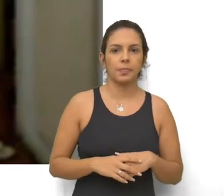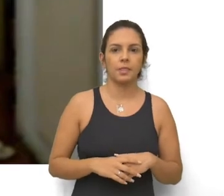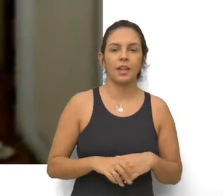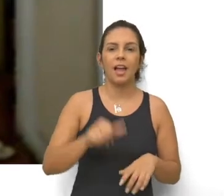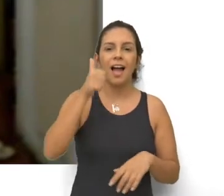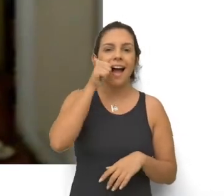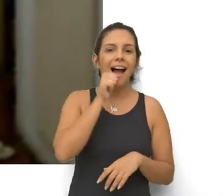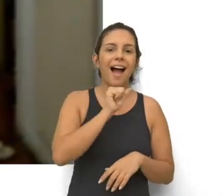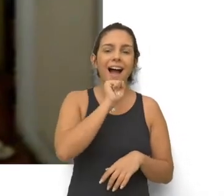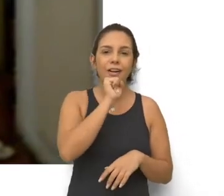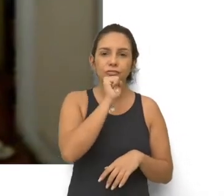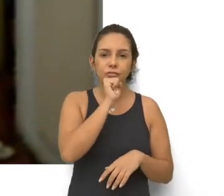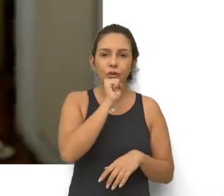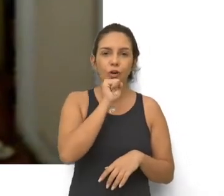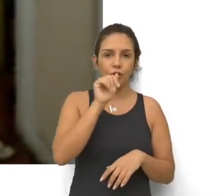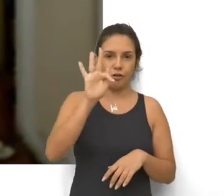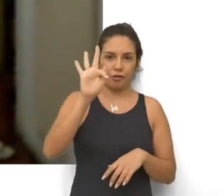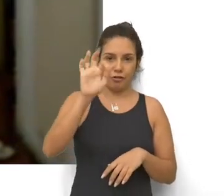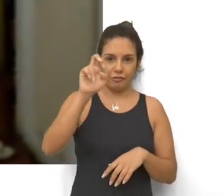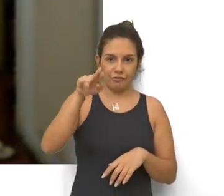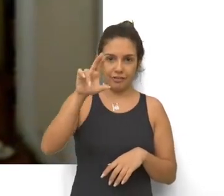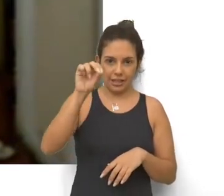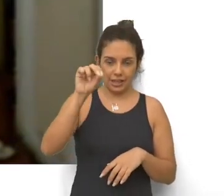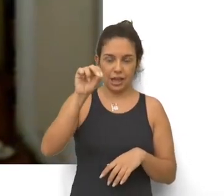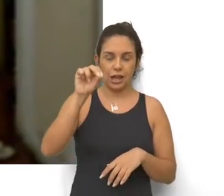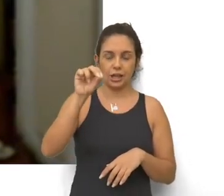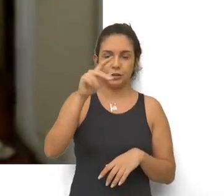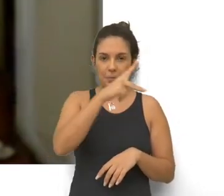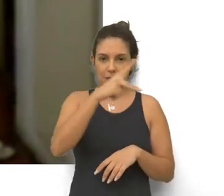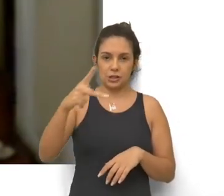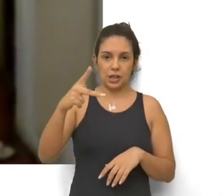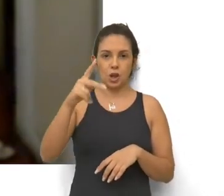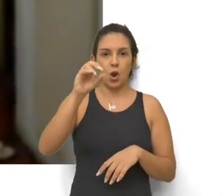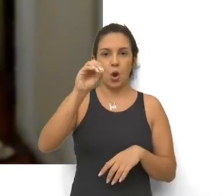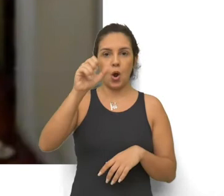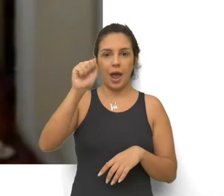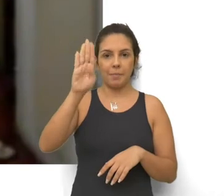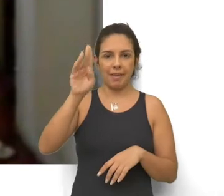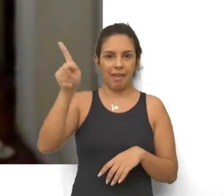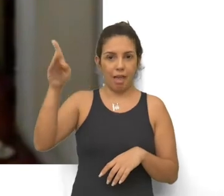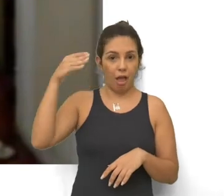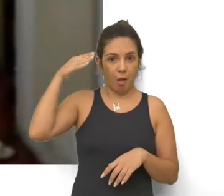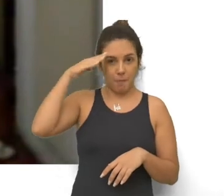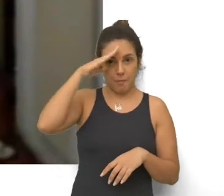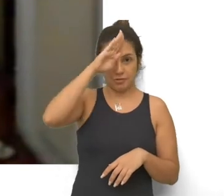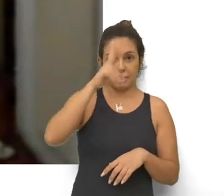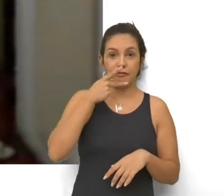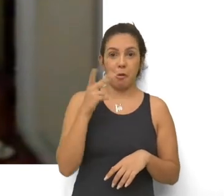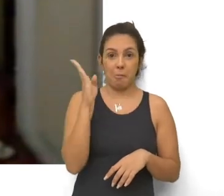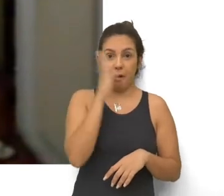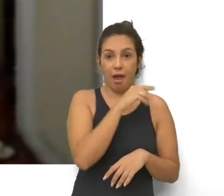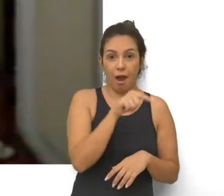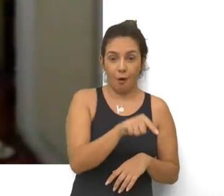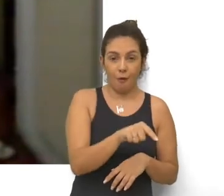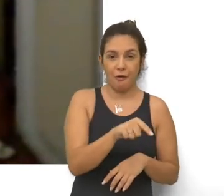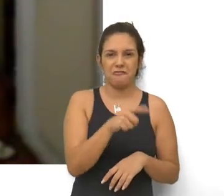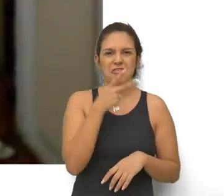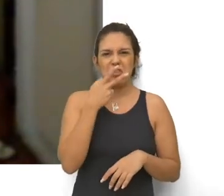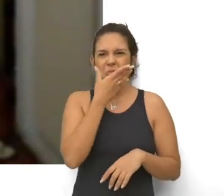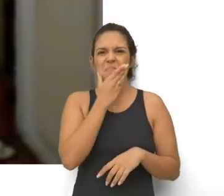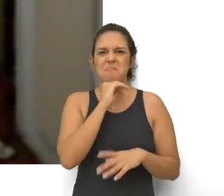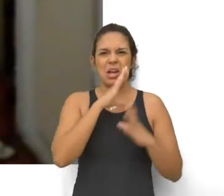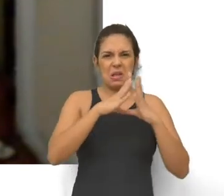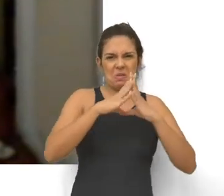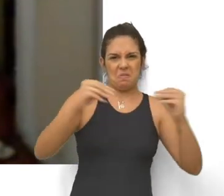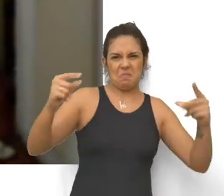Cruz, que é o presidente da OAB. Esse que o Bolsonaro disse uma coisa horrorosa, que o pai dele não é desaparecido político, coisa